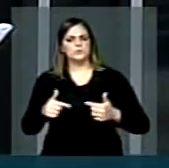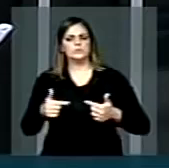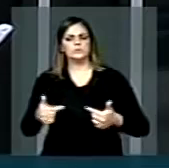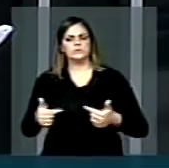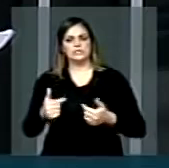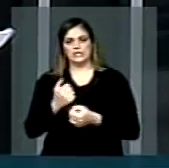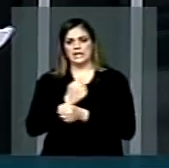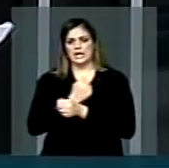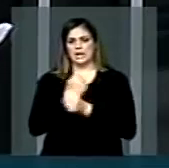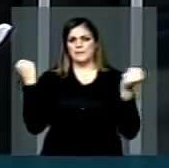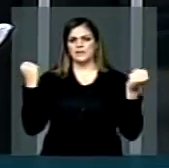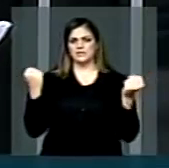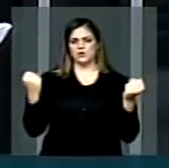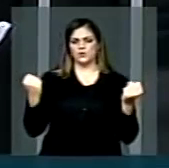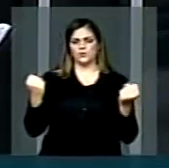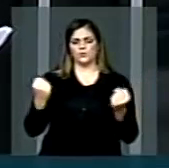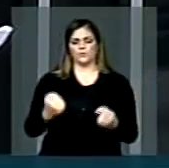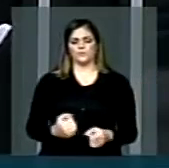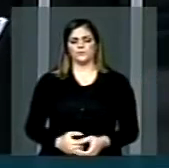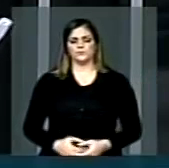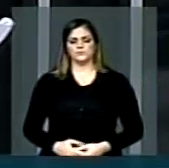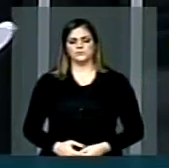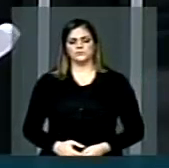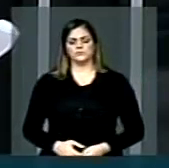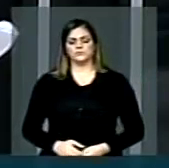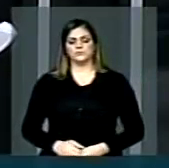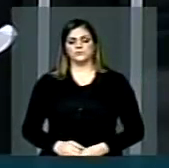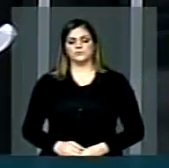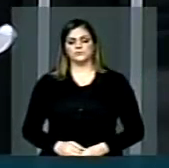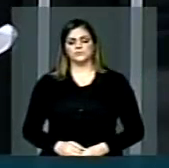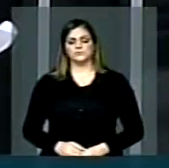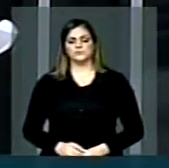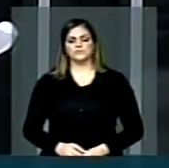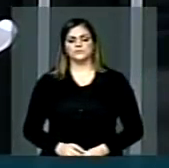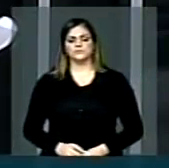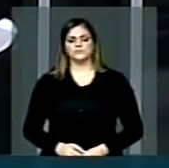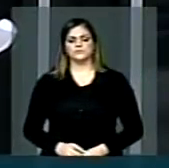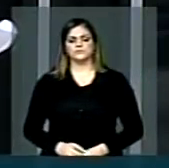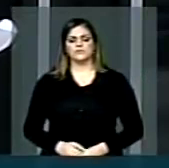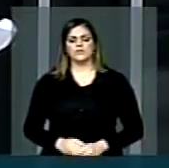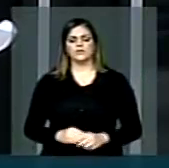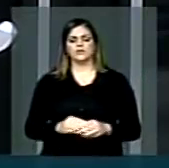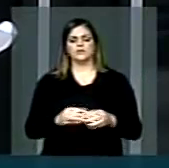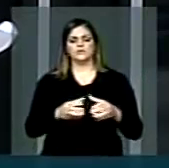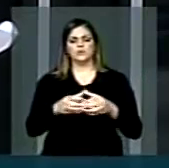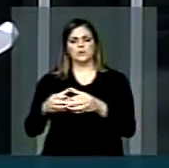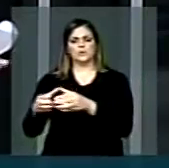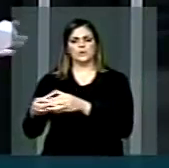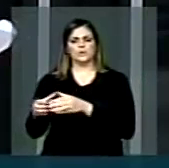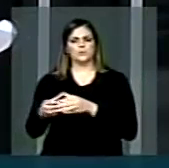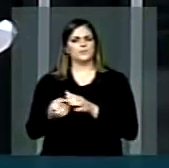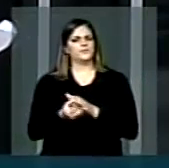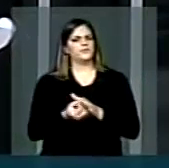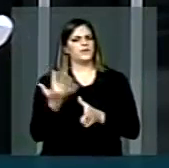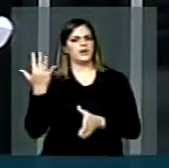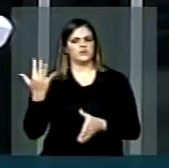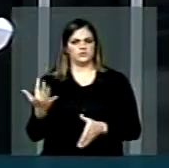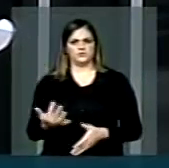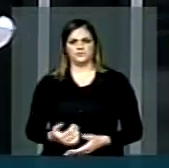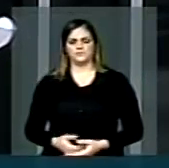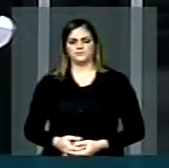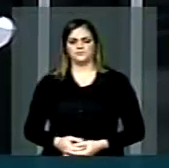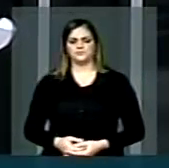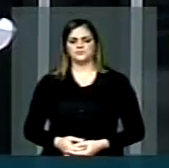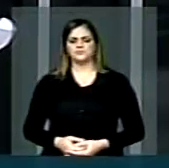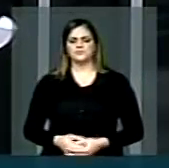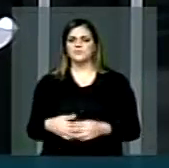Tomásia Figueira Lima, o Centro Abolicionista, presidida por Guilherme Studat, Barão de Studat, Sociedade Redentora Acarapense, dentre outras.